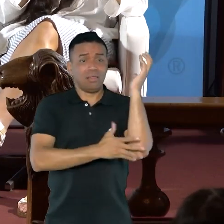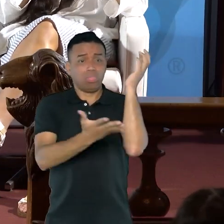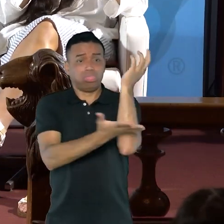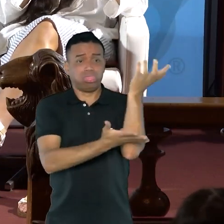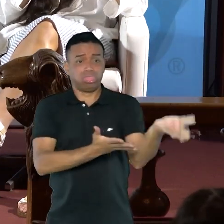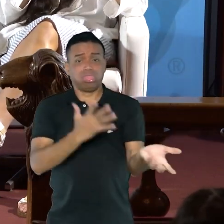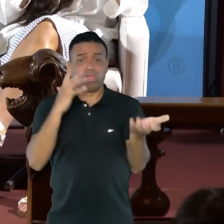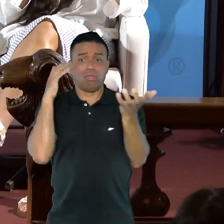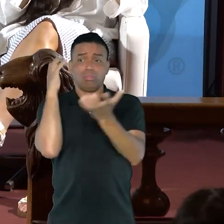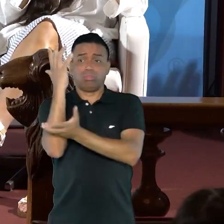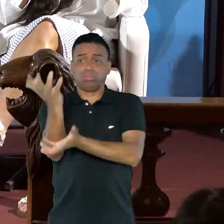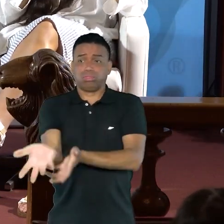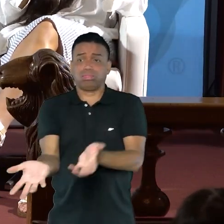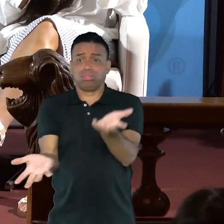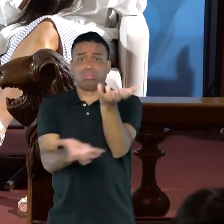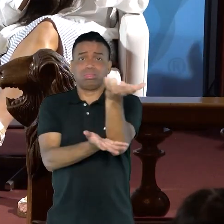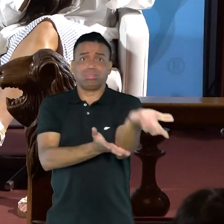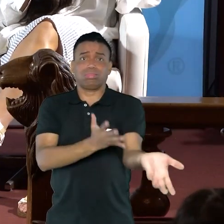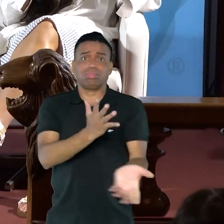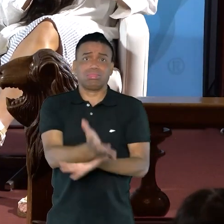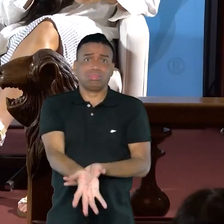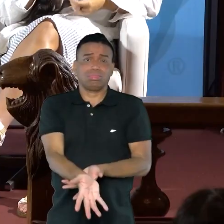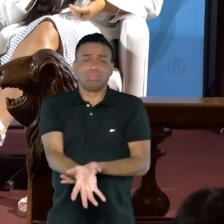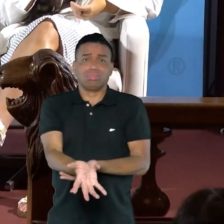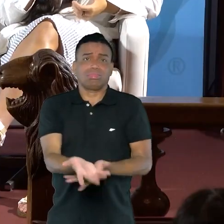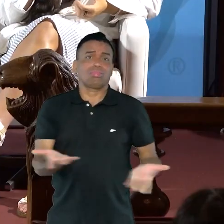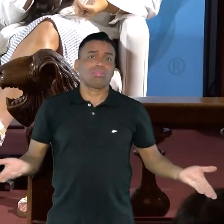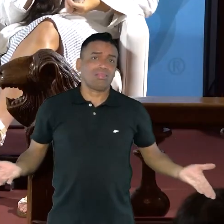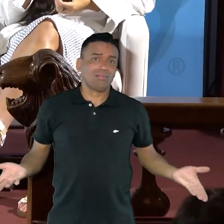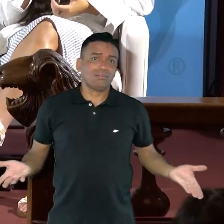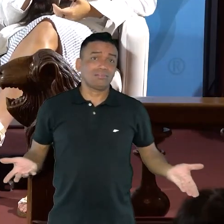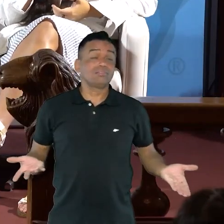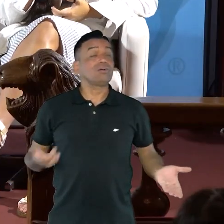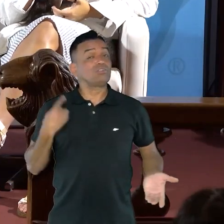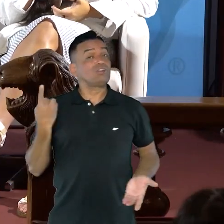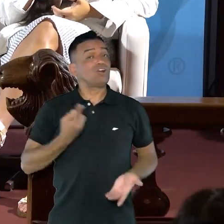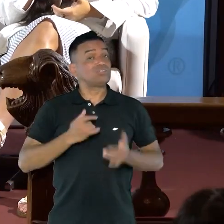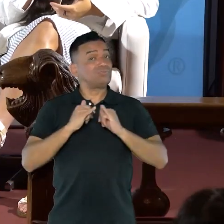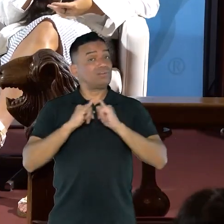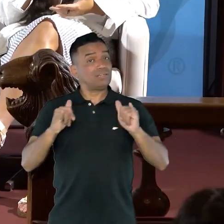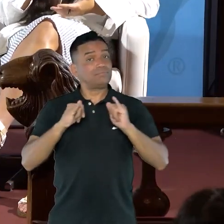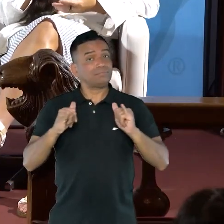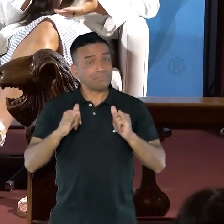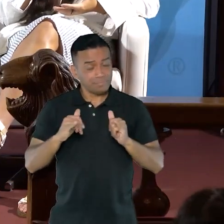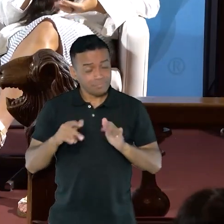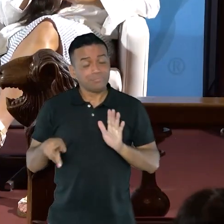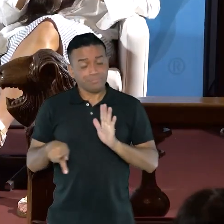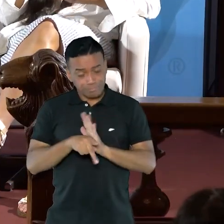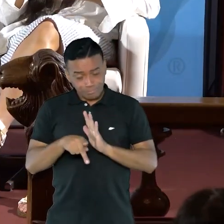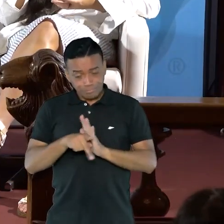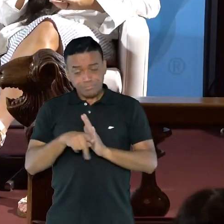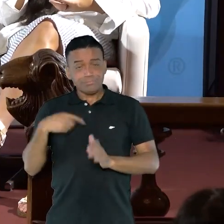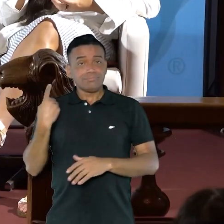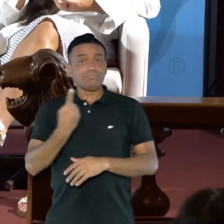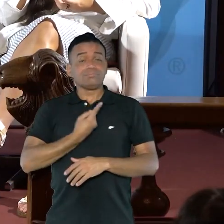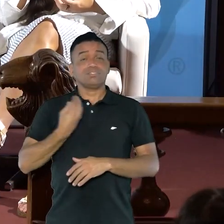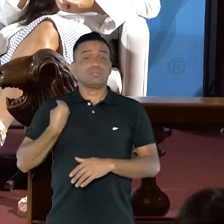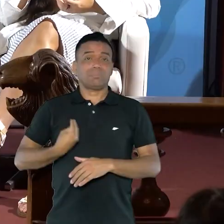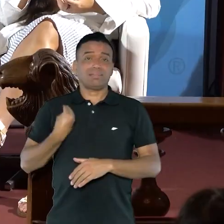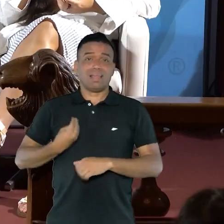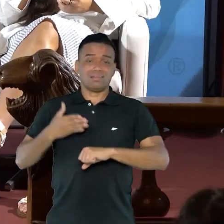dele, né? Então, o que a gente tem dito, né, é que nós temos a nossa presença